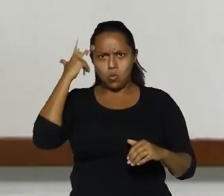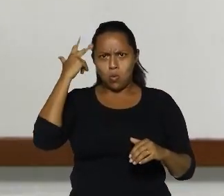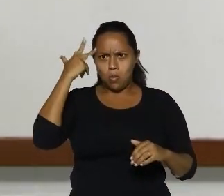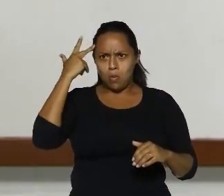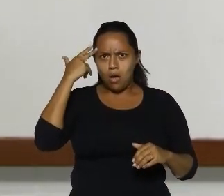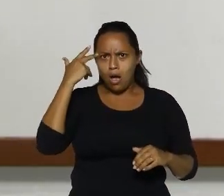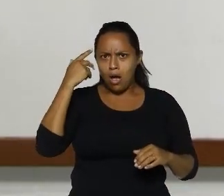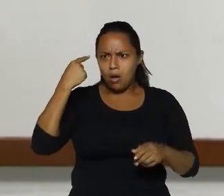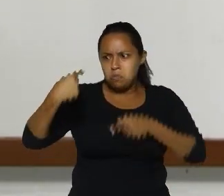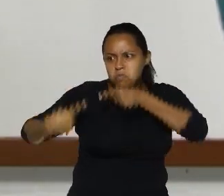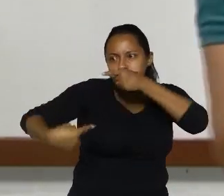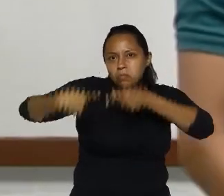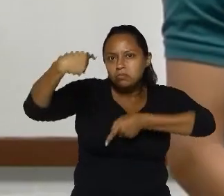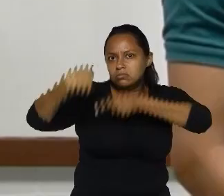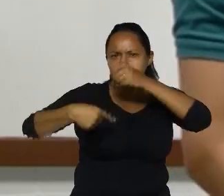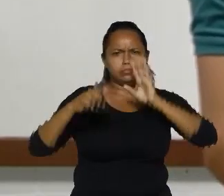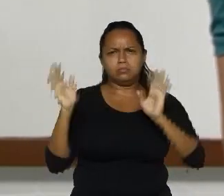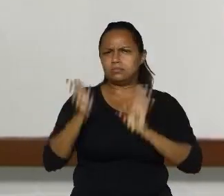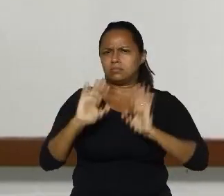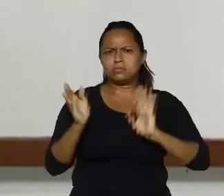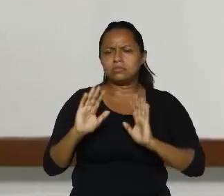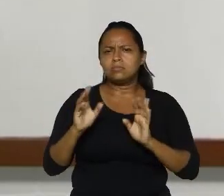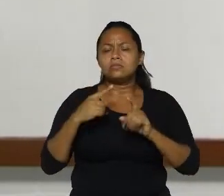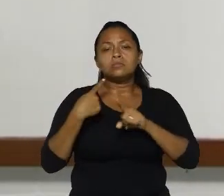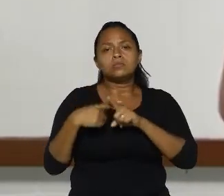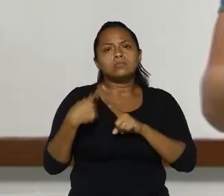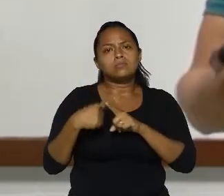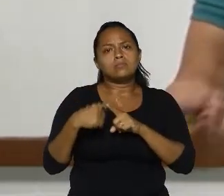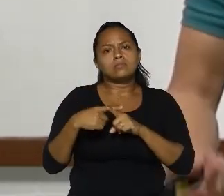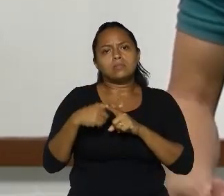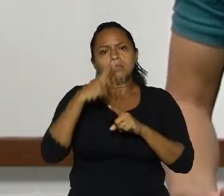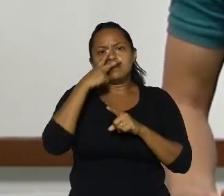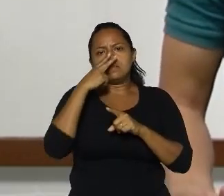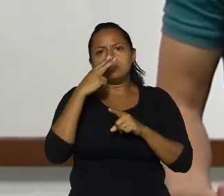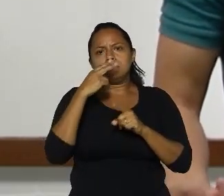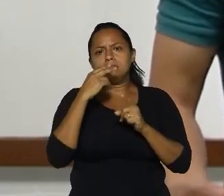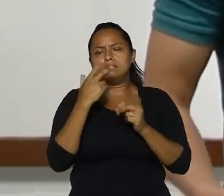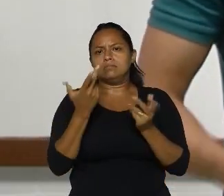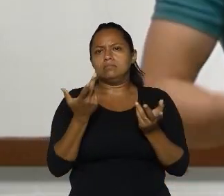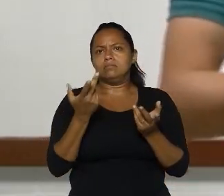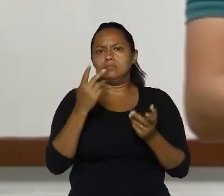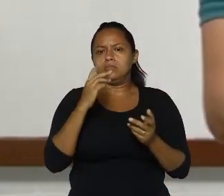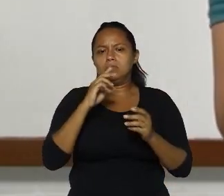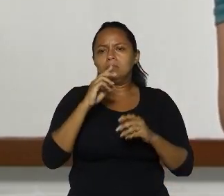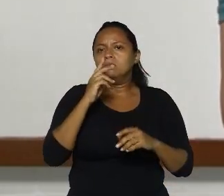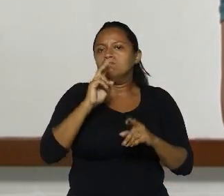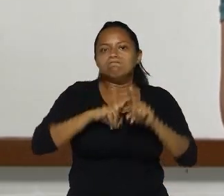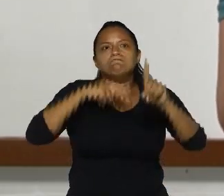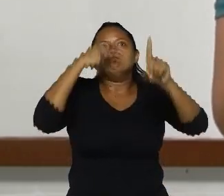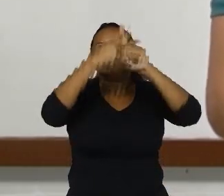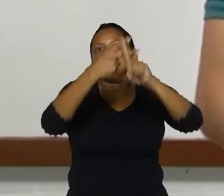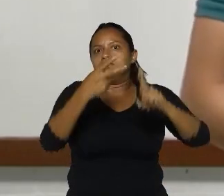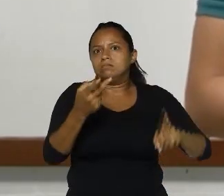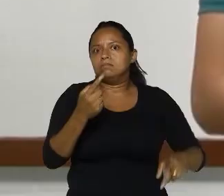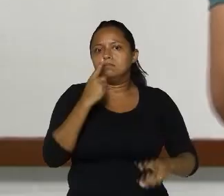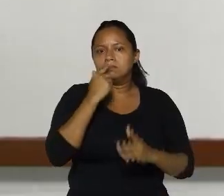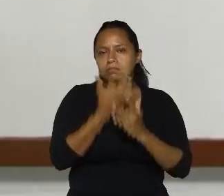compete oficialmente, porque seria considerado um dope sanguíneo. Muitos atletas,